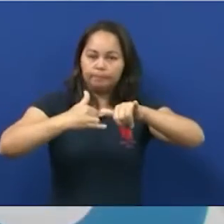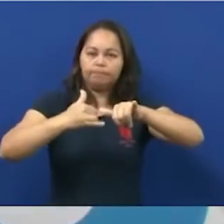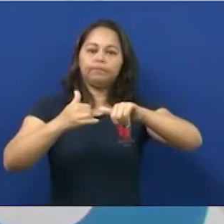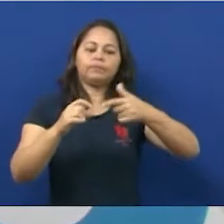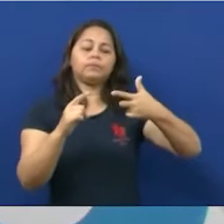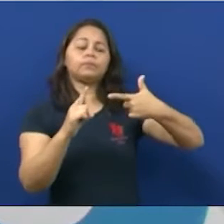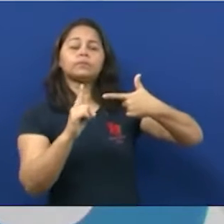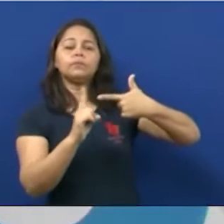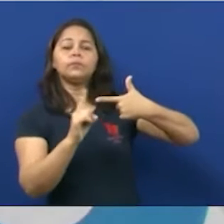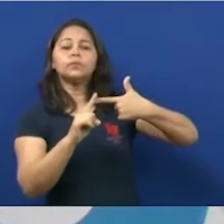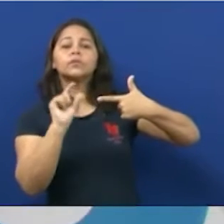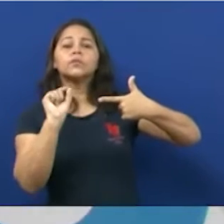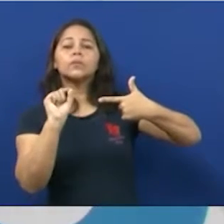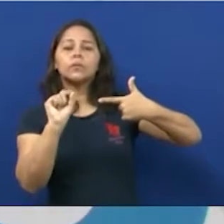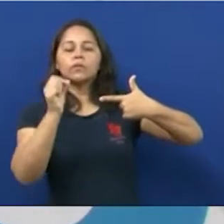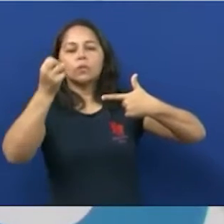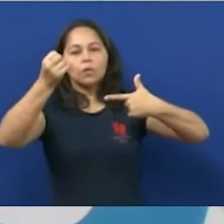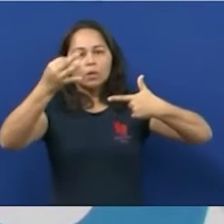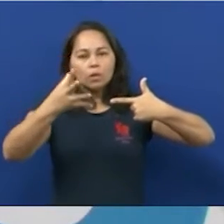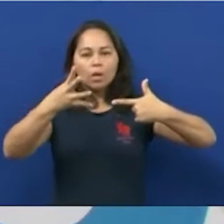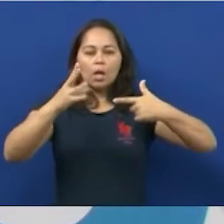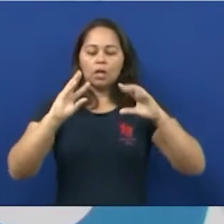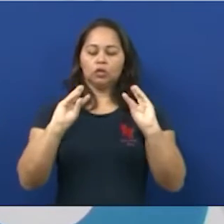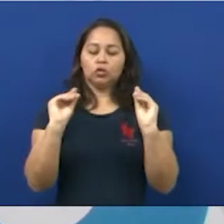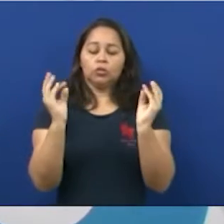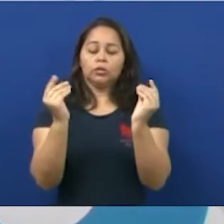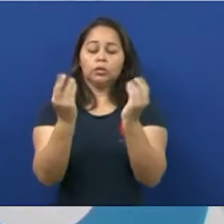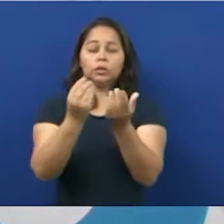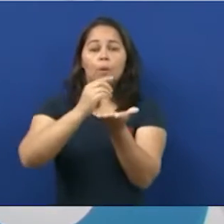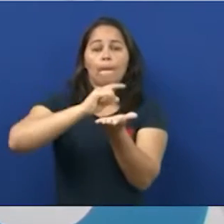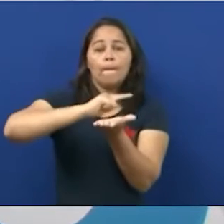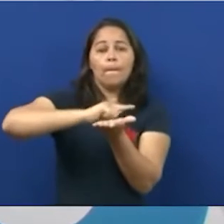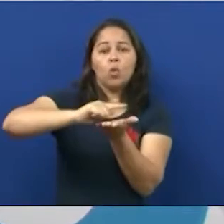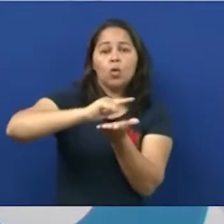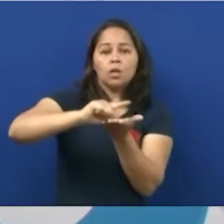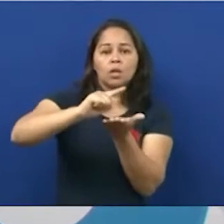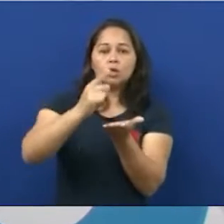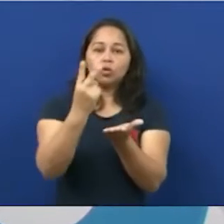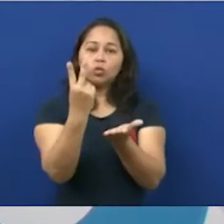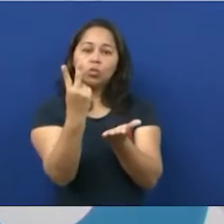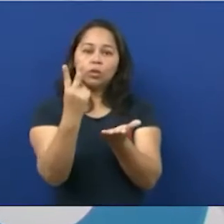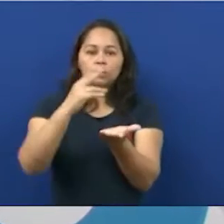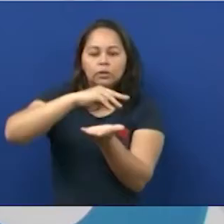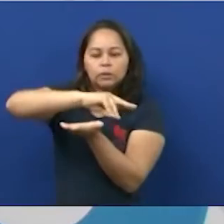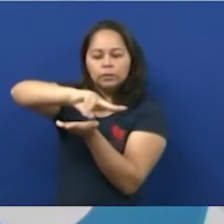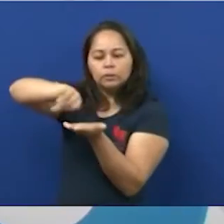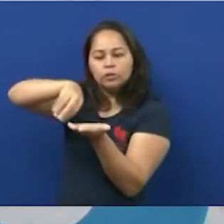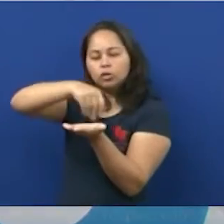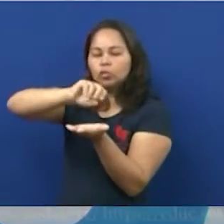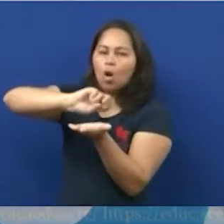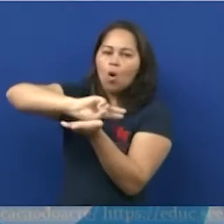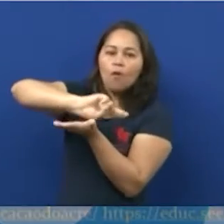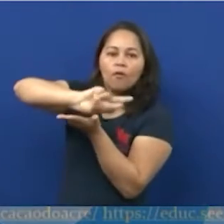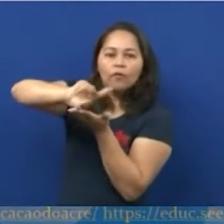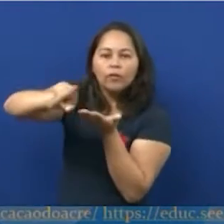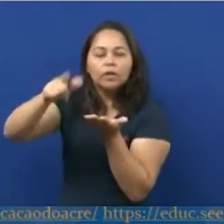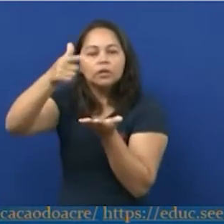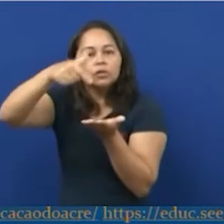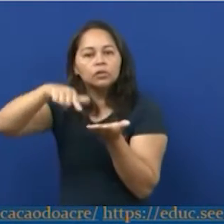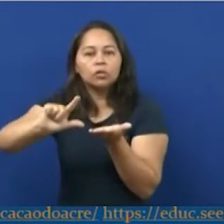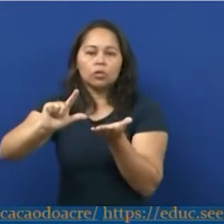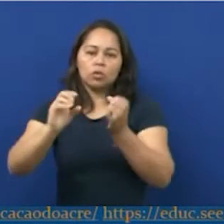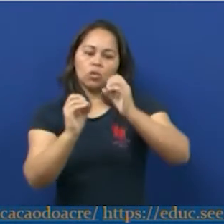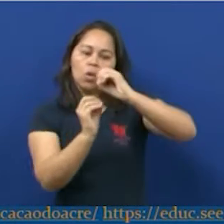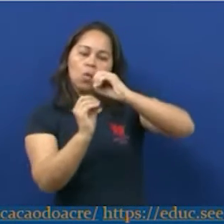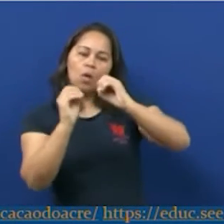nós temos as substâncias puras compostas, que são aquelas que são formadas por átomos de